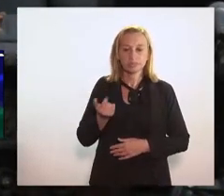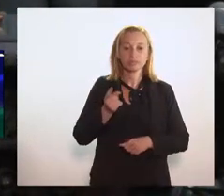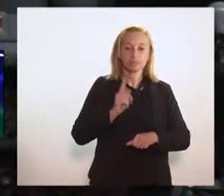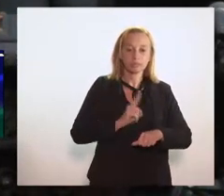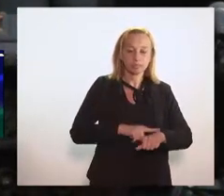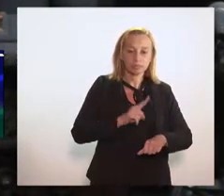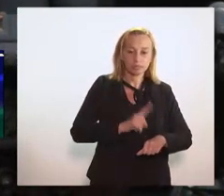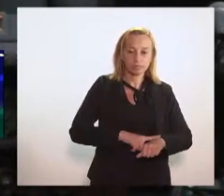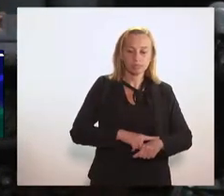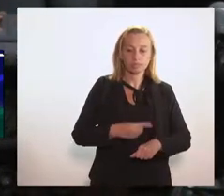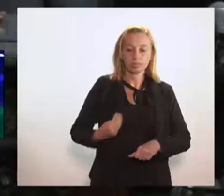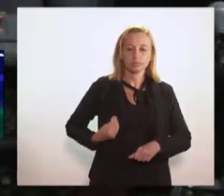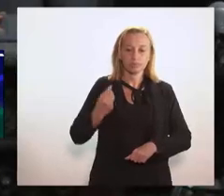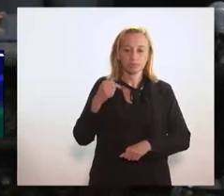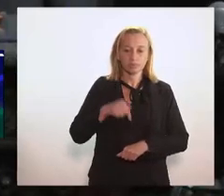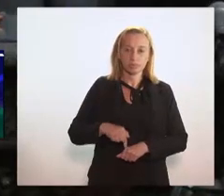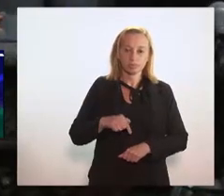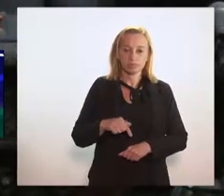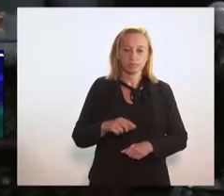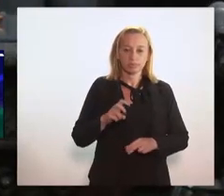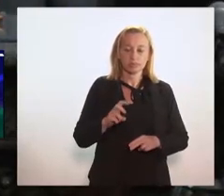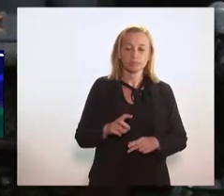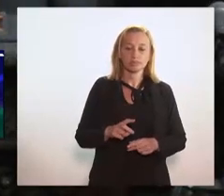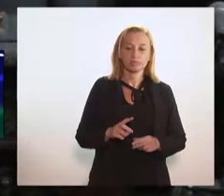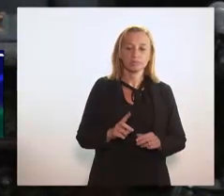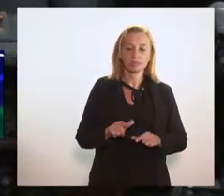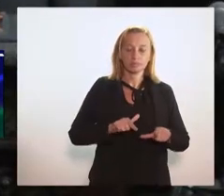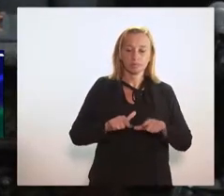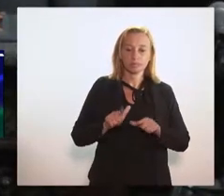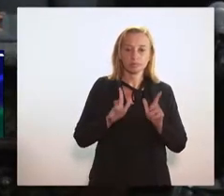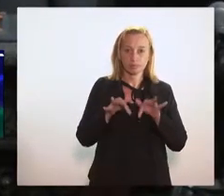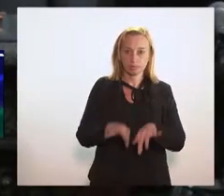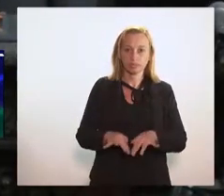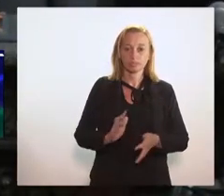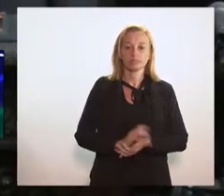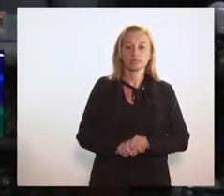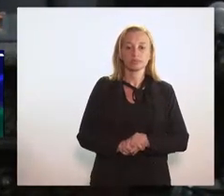momento que estou aqui presidindo a sessão final para